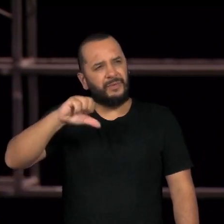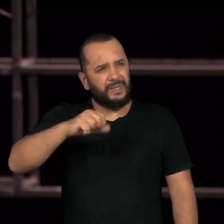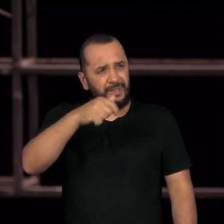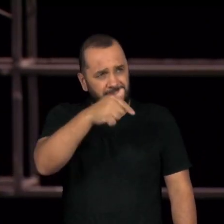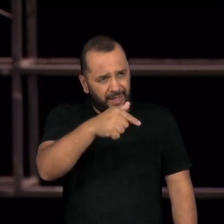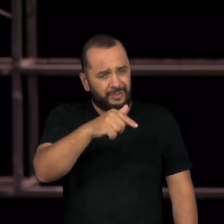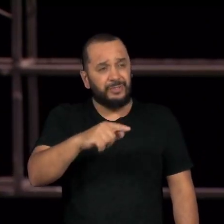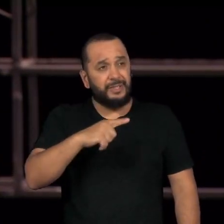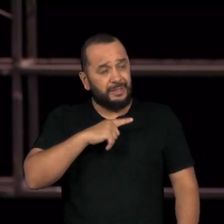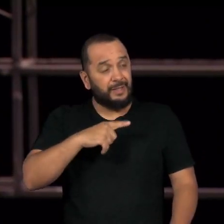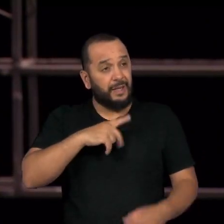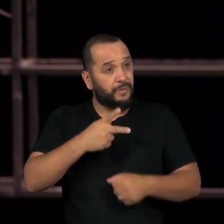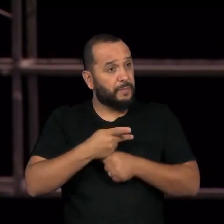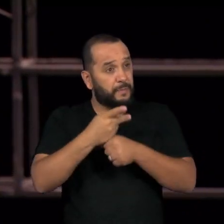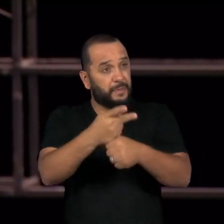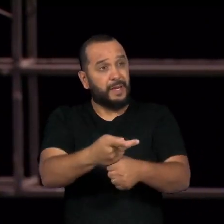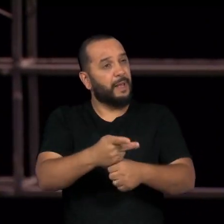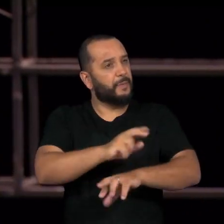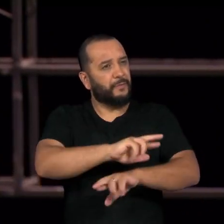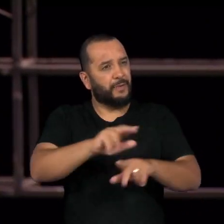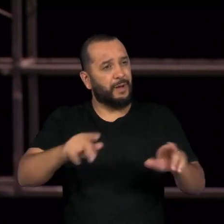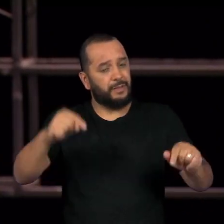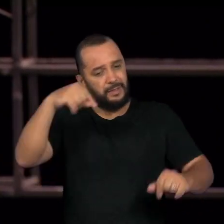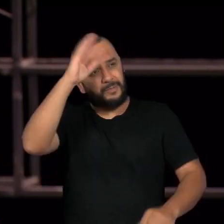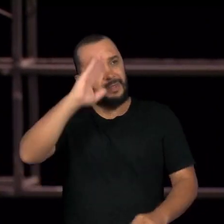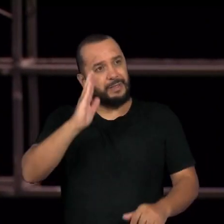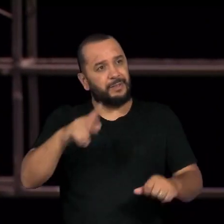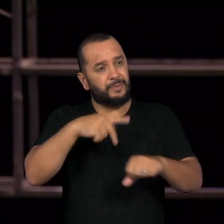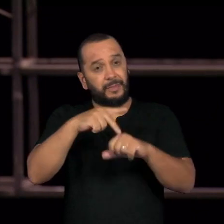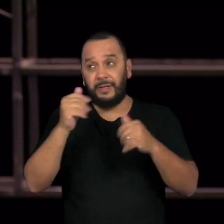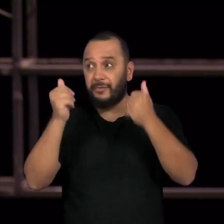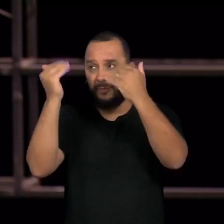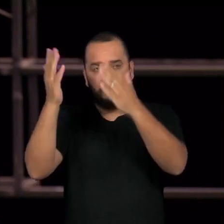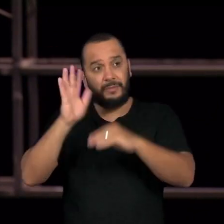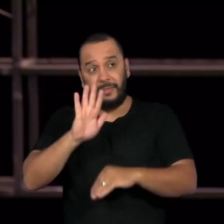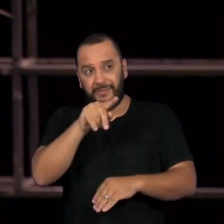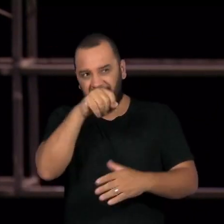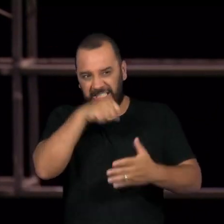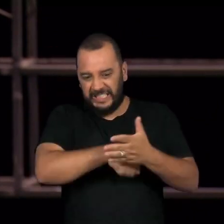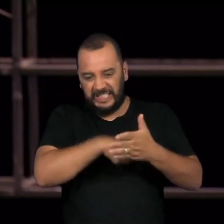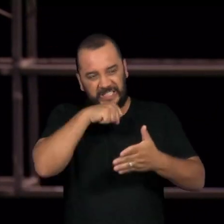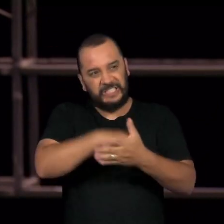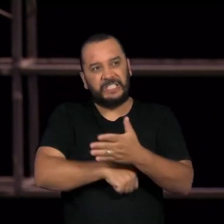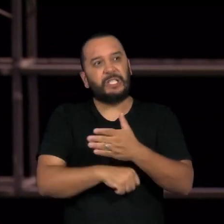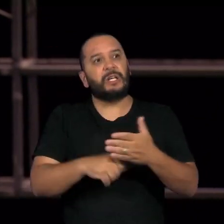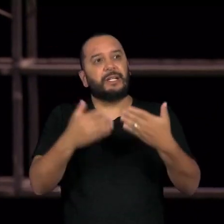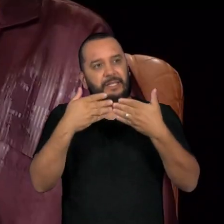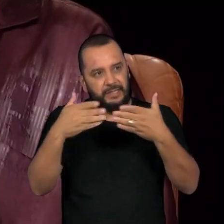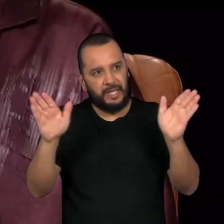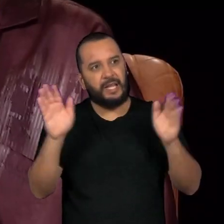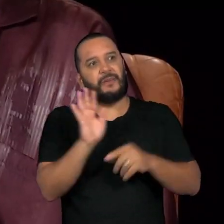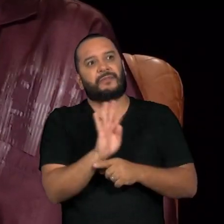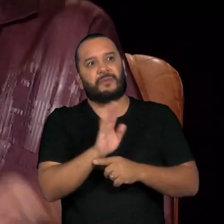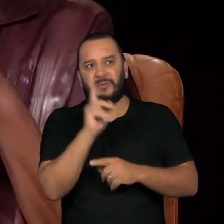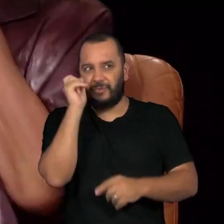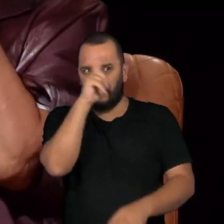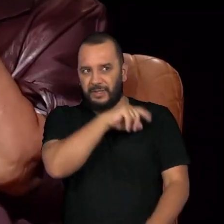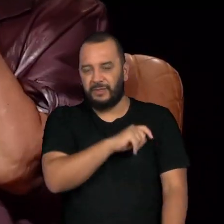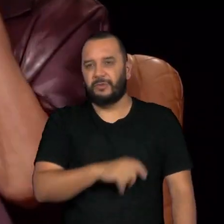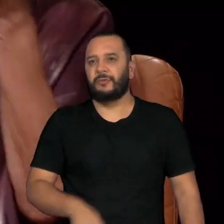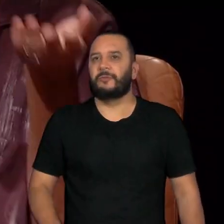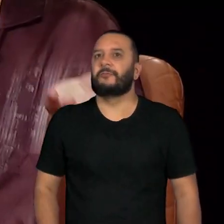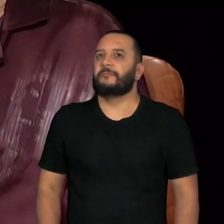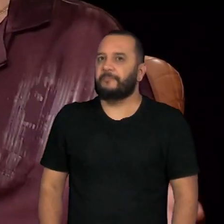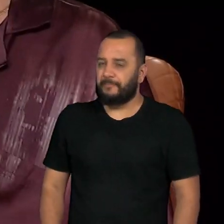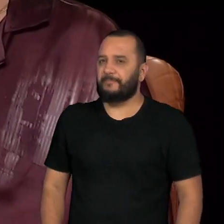de prêmios, né, em festivais, pelo Brasil, pelo exterior. Mas foi uma batalha e tanto para colocar ele no ar, né? Foi porque,